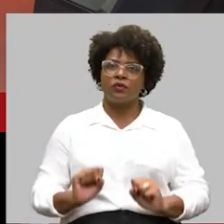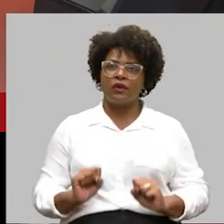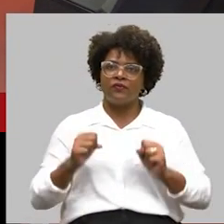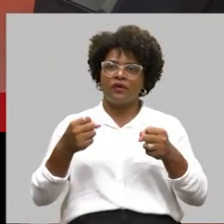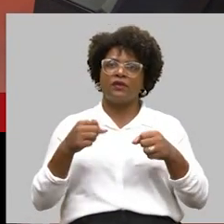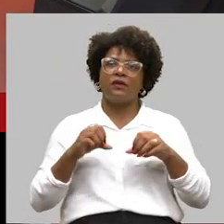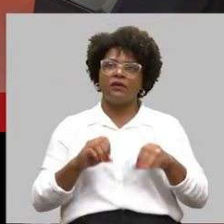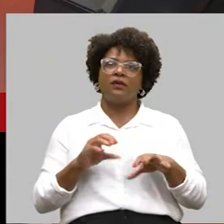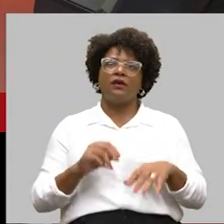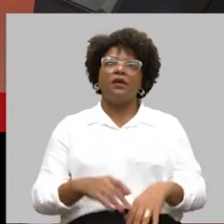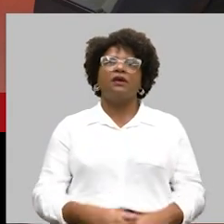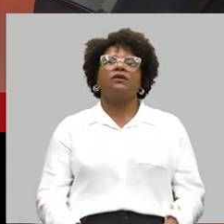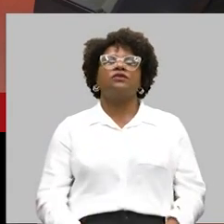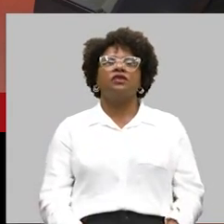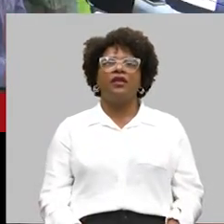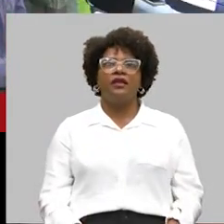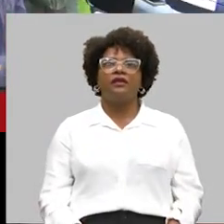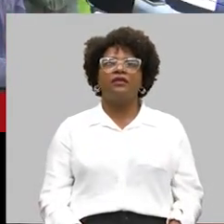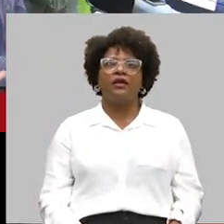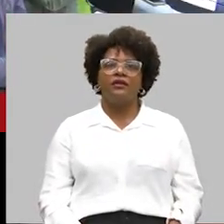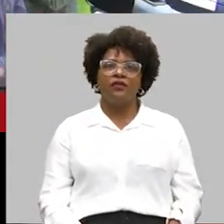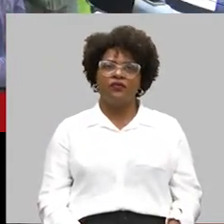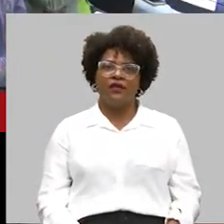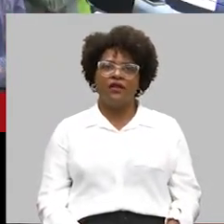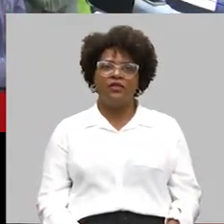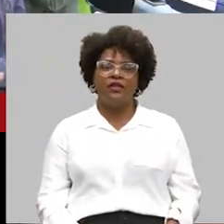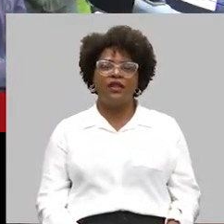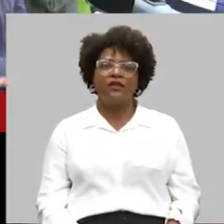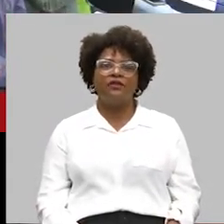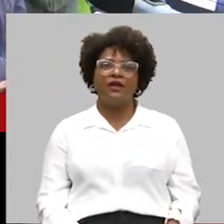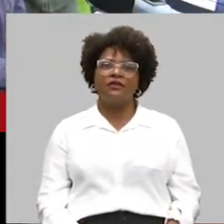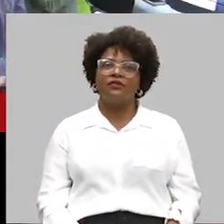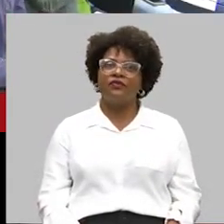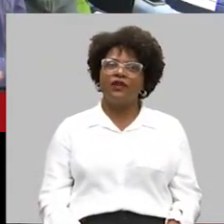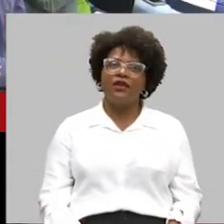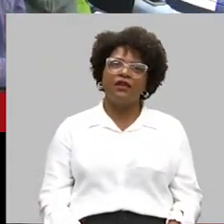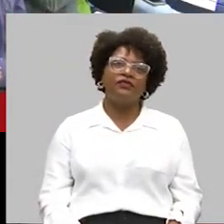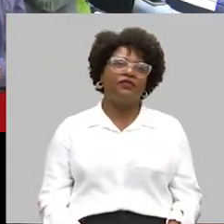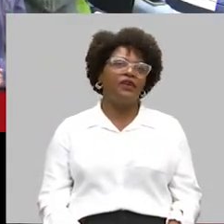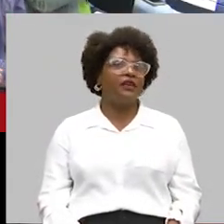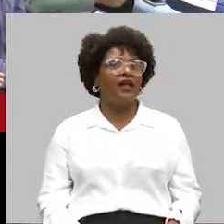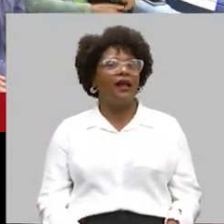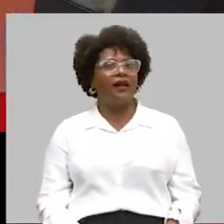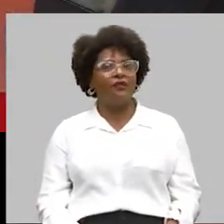Educação Obrigado per meré Alves Braz